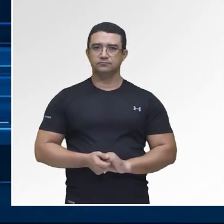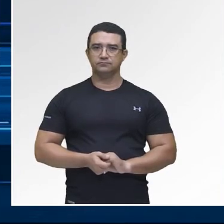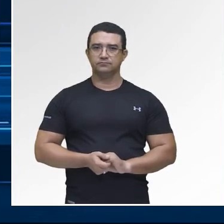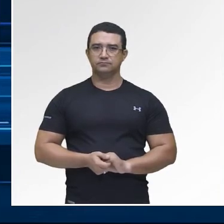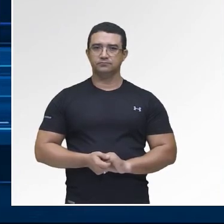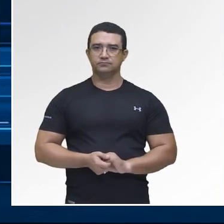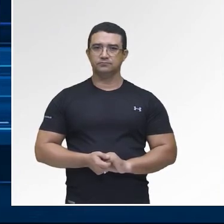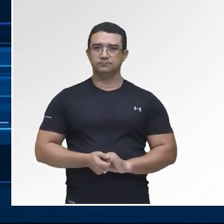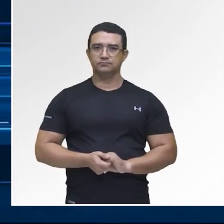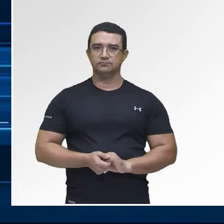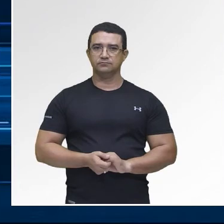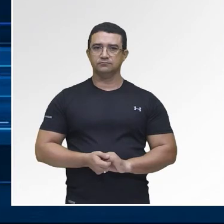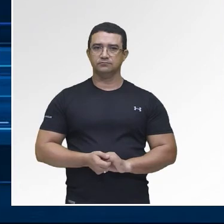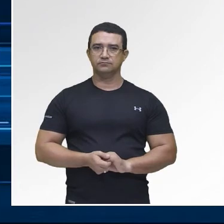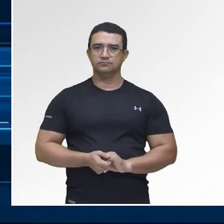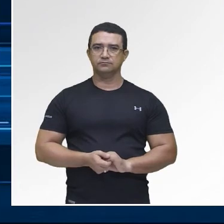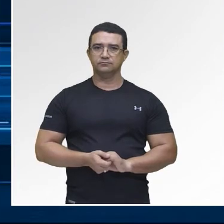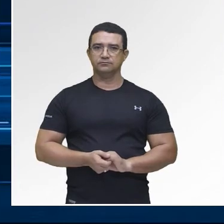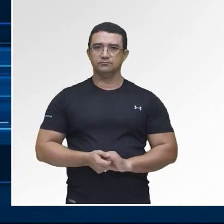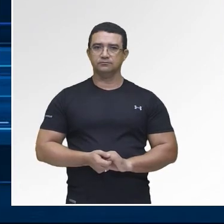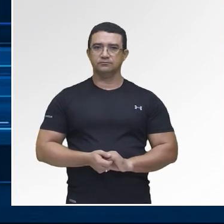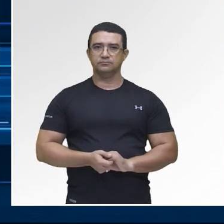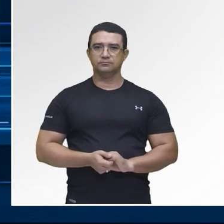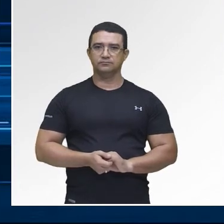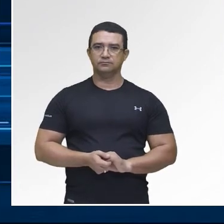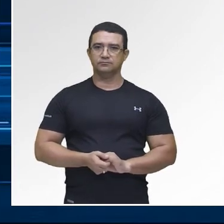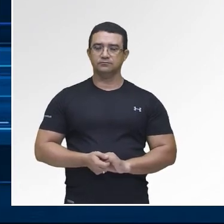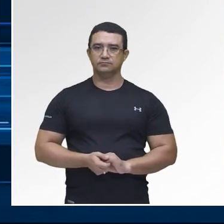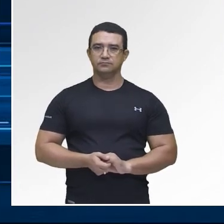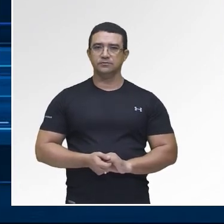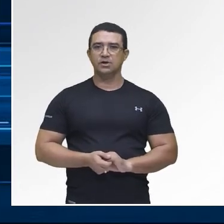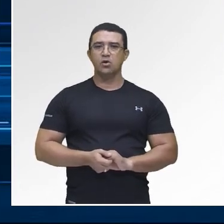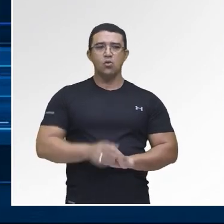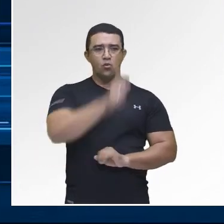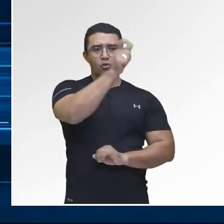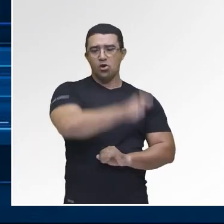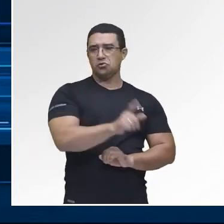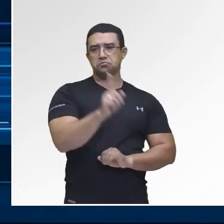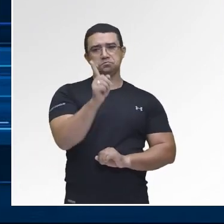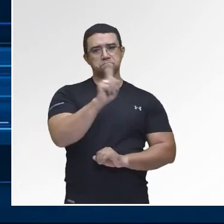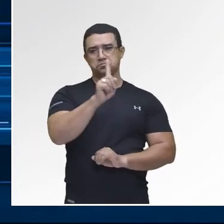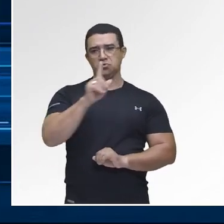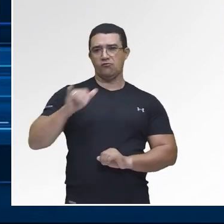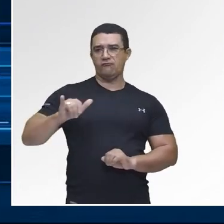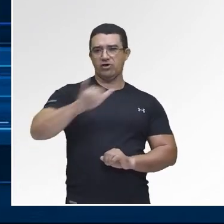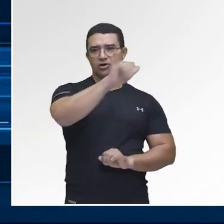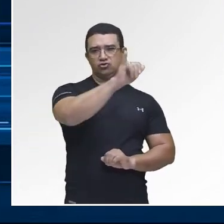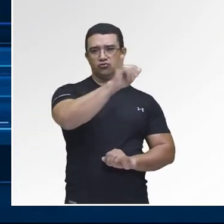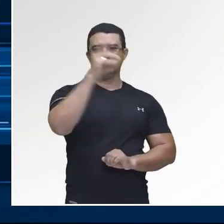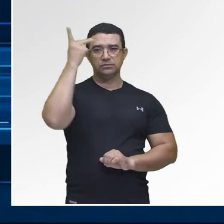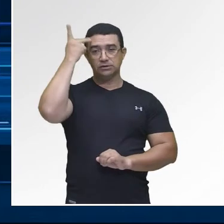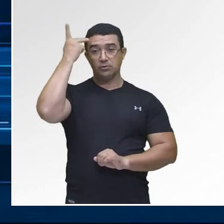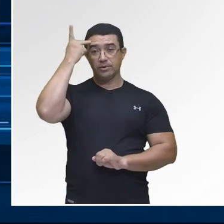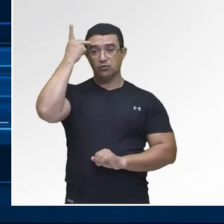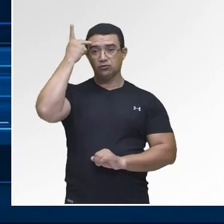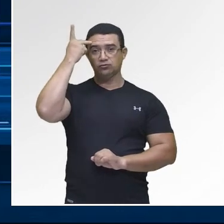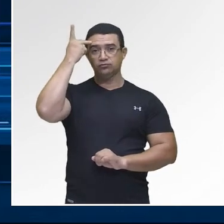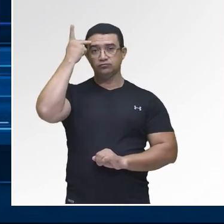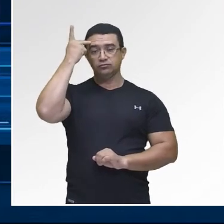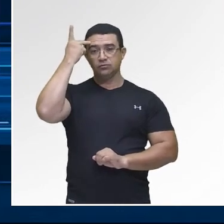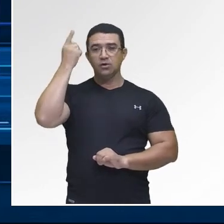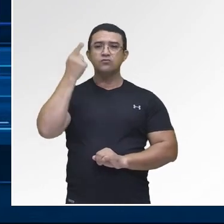não. Traveled to São Paulo. Ele não viajou para São Paulo. Aqui eu vou chamar atenção